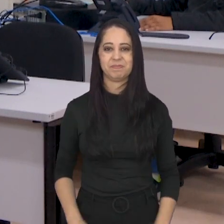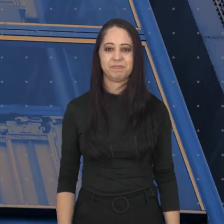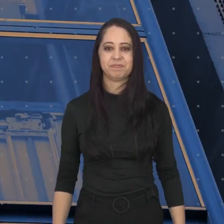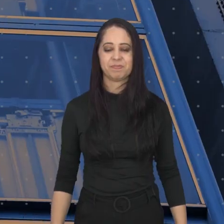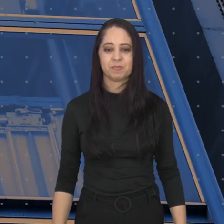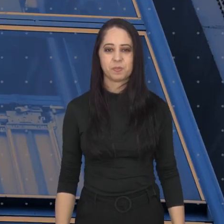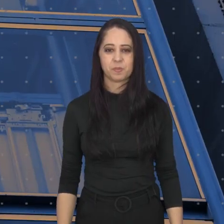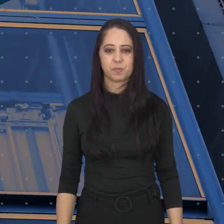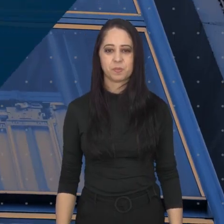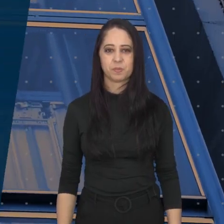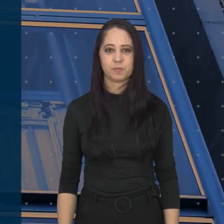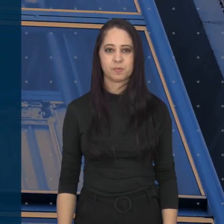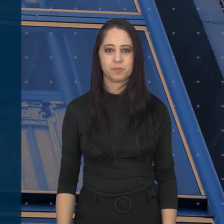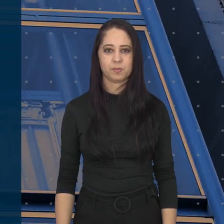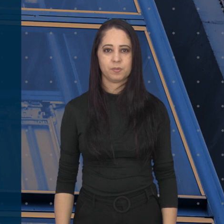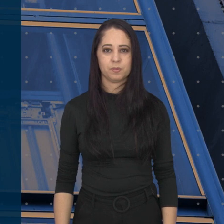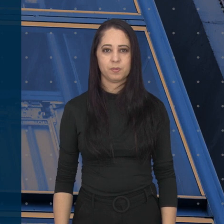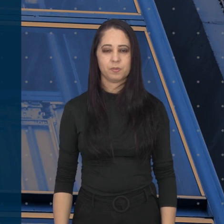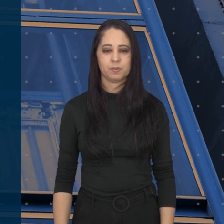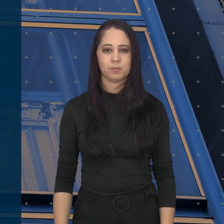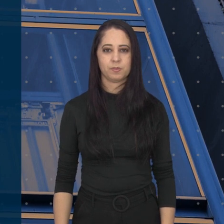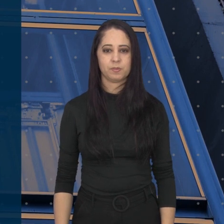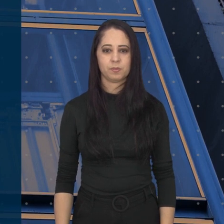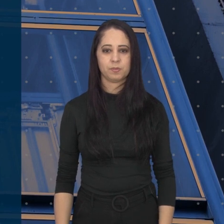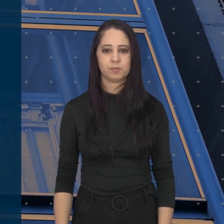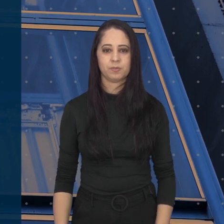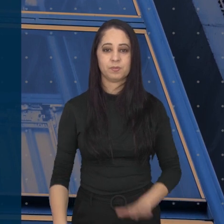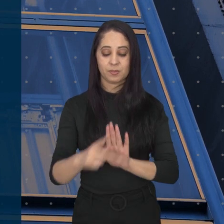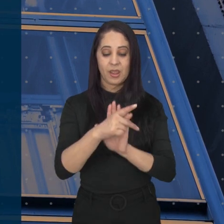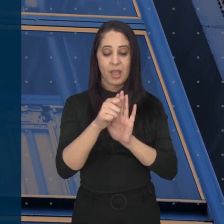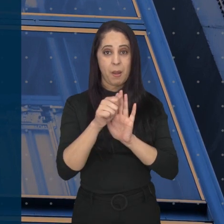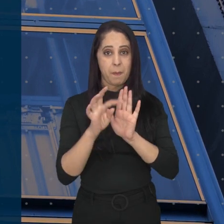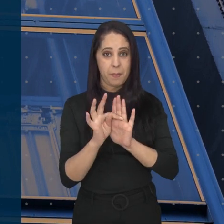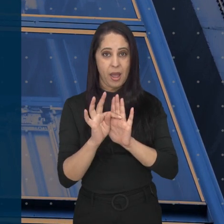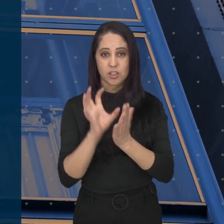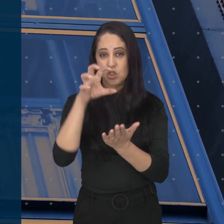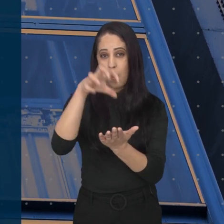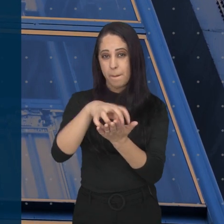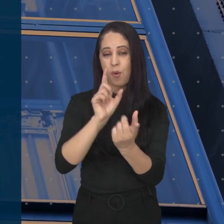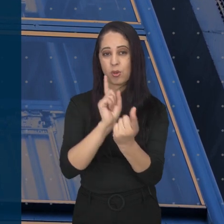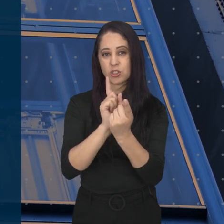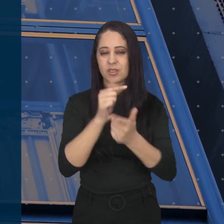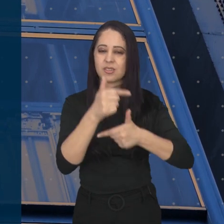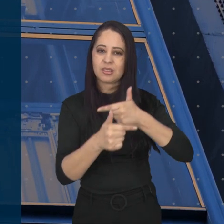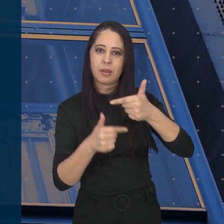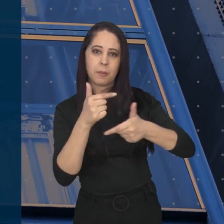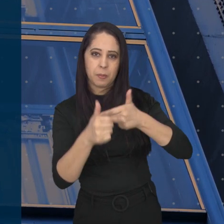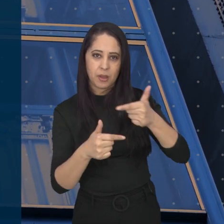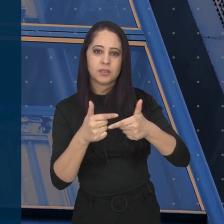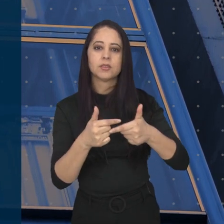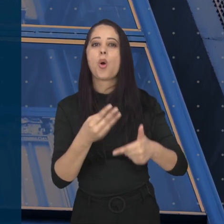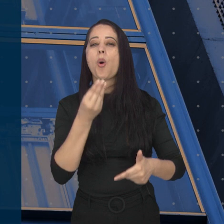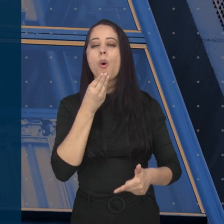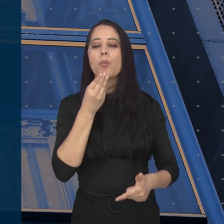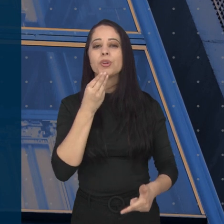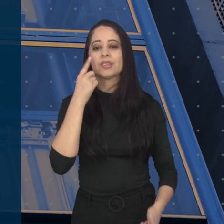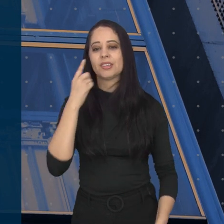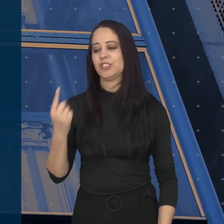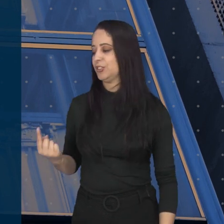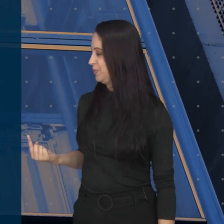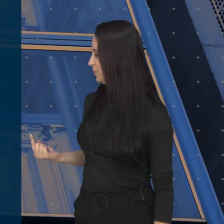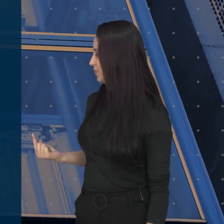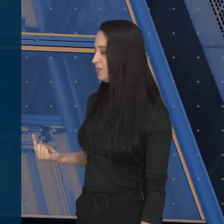você tem que ter é o seguinte: pode ser você, pode ser um seu. E é um irmão, é um próximo que está ali. Então doar sangue é doar vida, é salvar